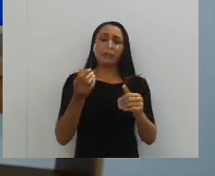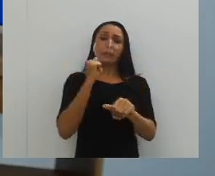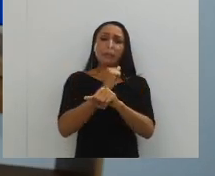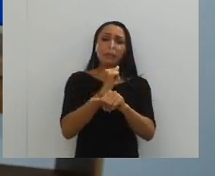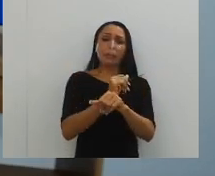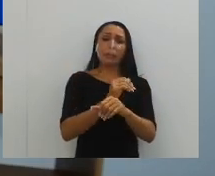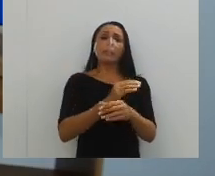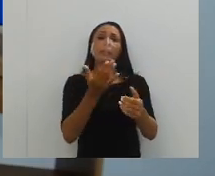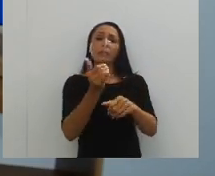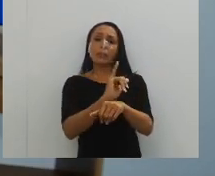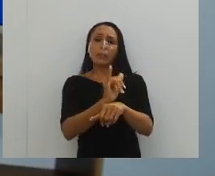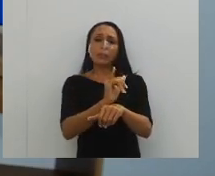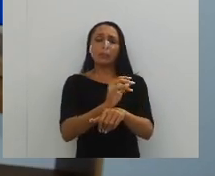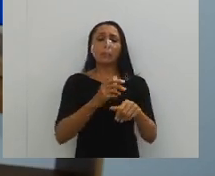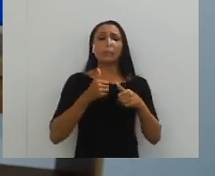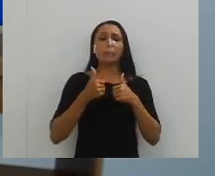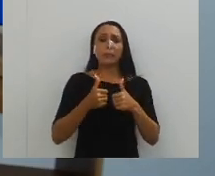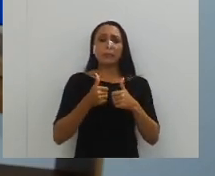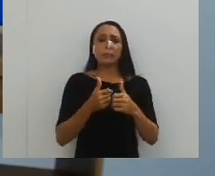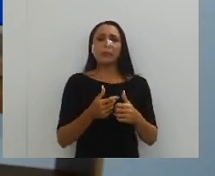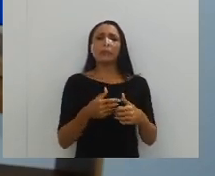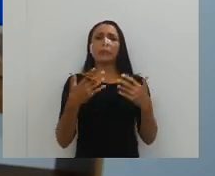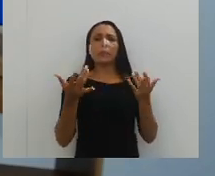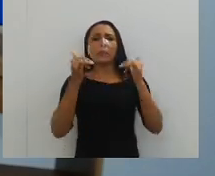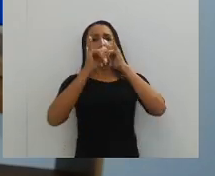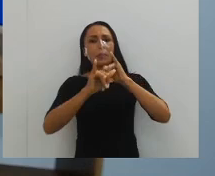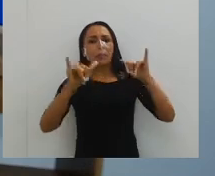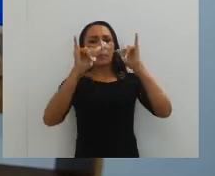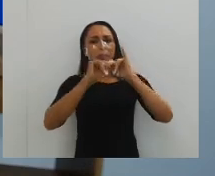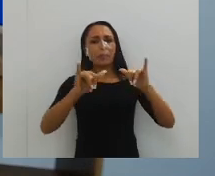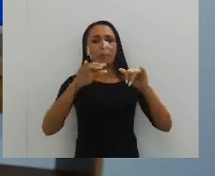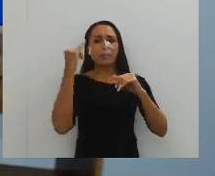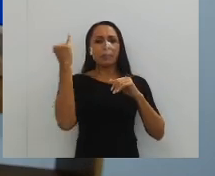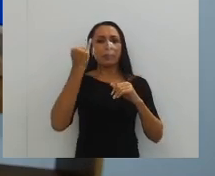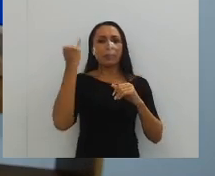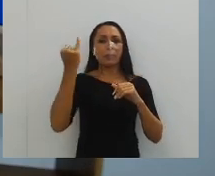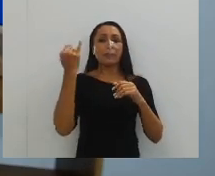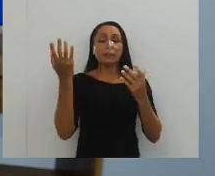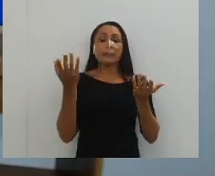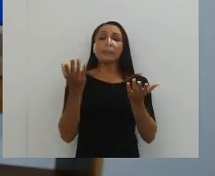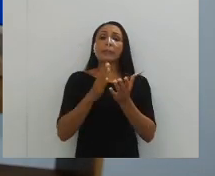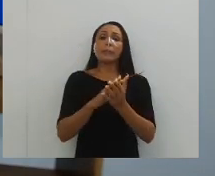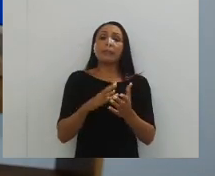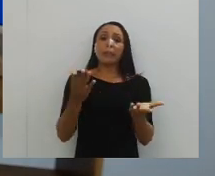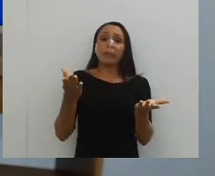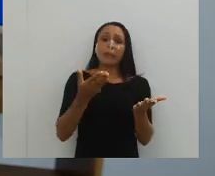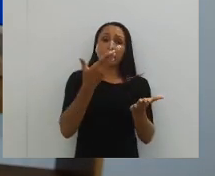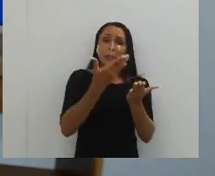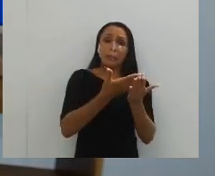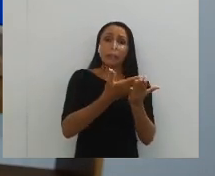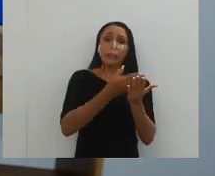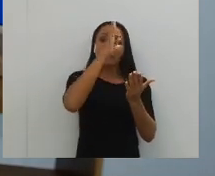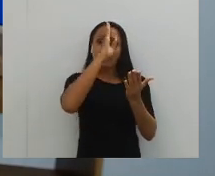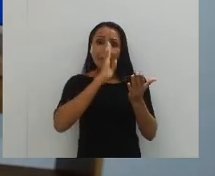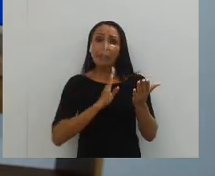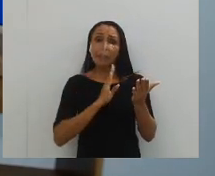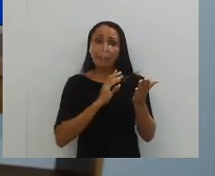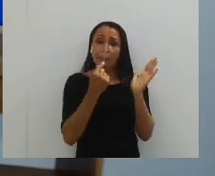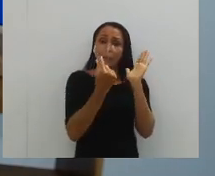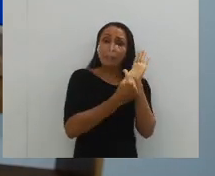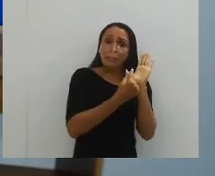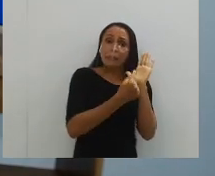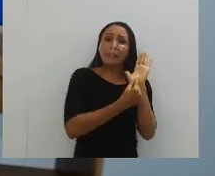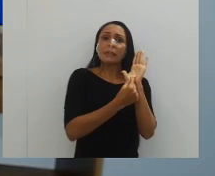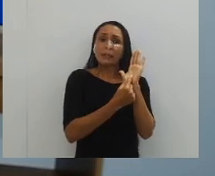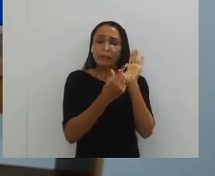do EducaPE, tranquilo? E outro recado é o danado do Conecta Aí. Ei, menino, se tu ainda... Ó, eu